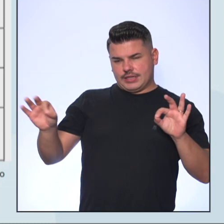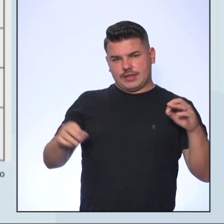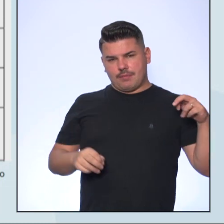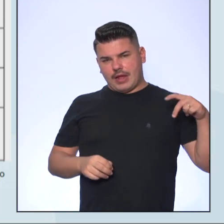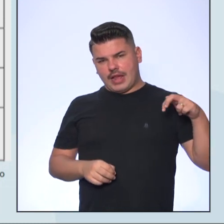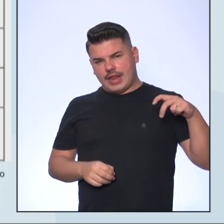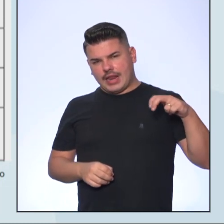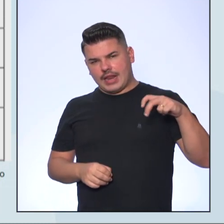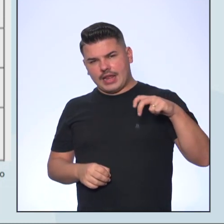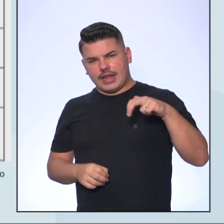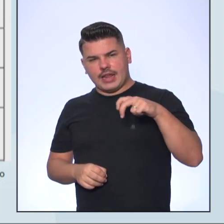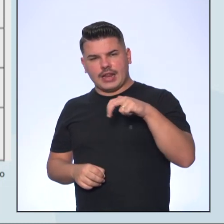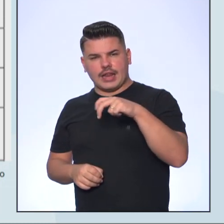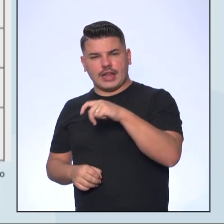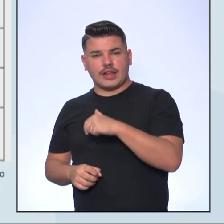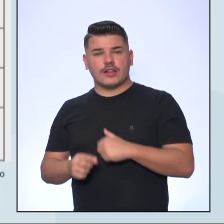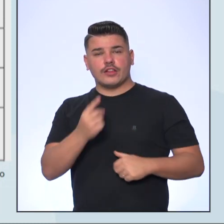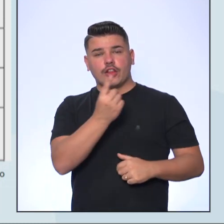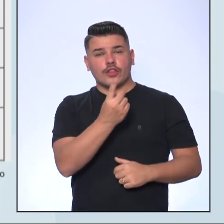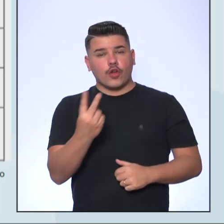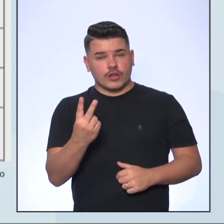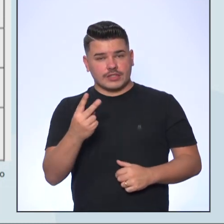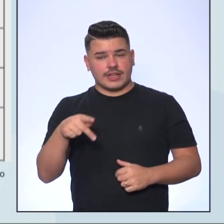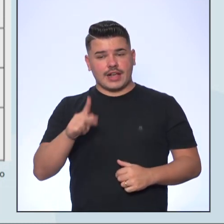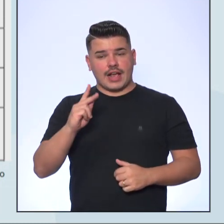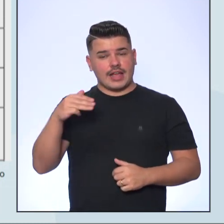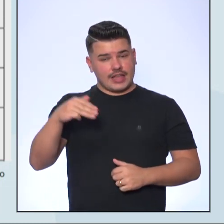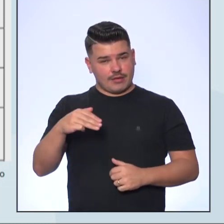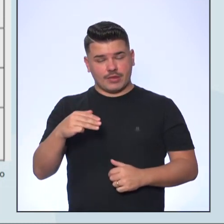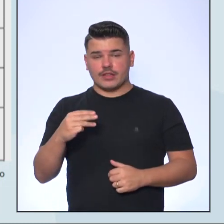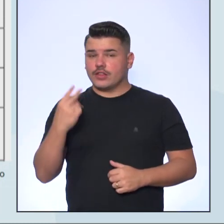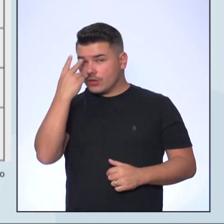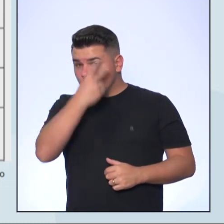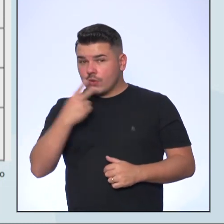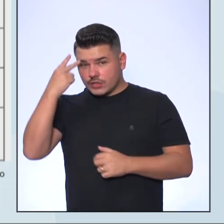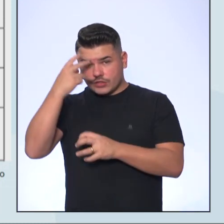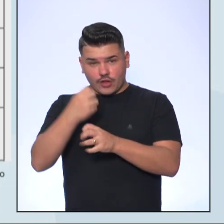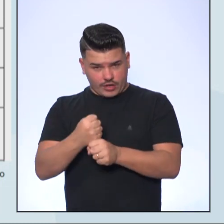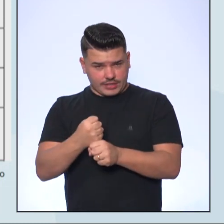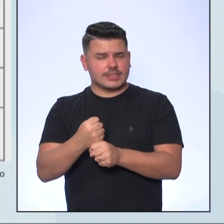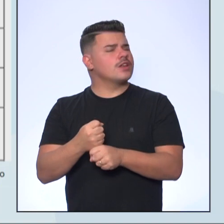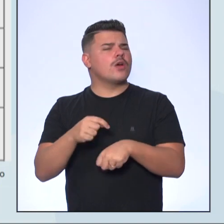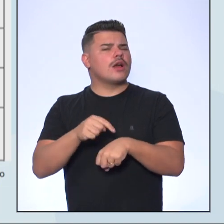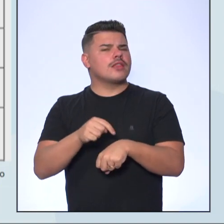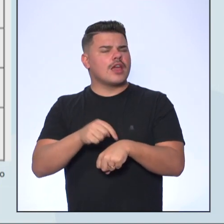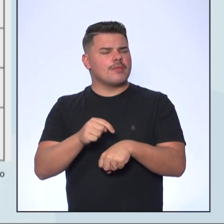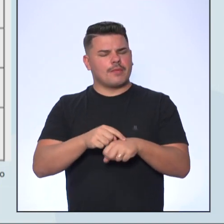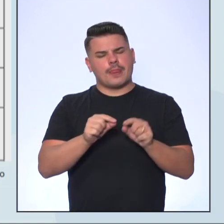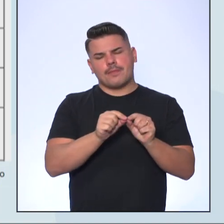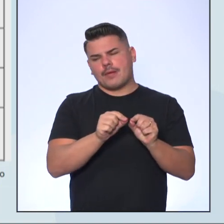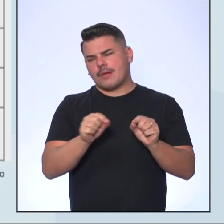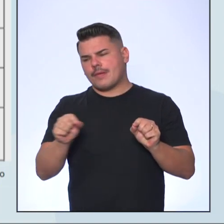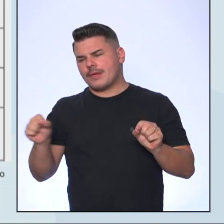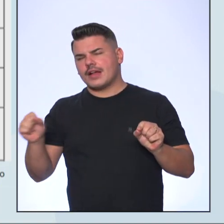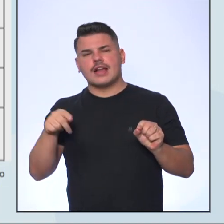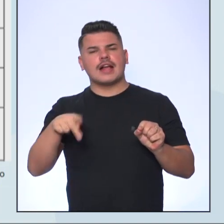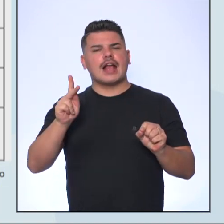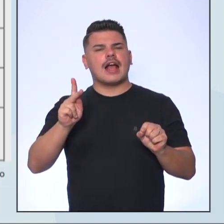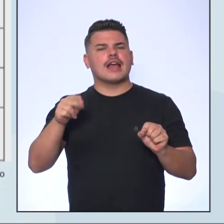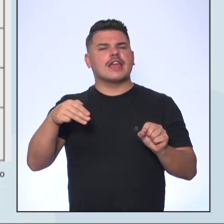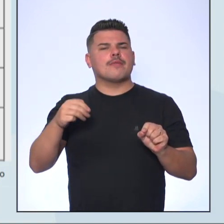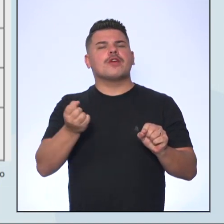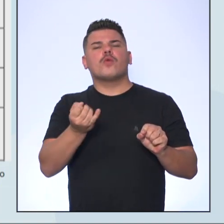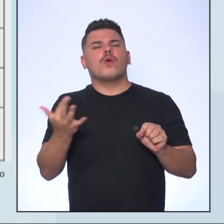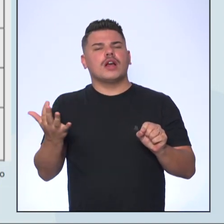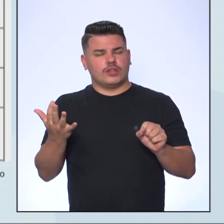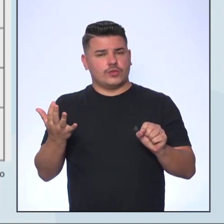12 quilômetros em 2 horas, quanto ele percorreu por quilômetro, né? Então, ele correu 6 quilômetros por hora. Eu